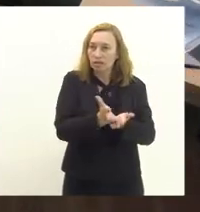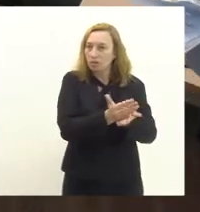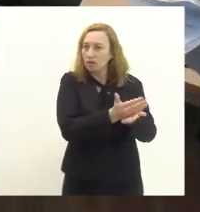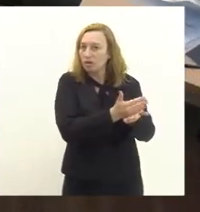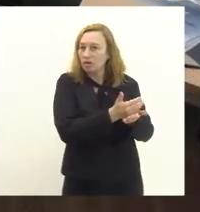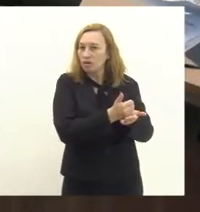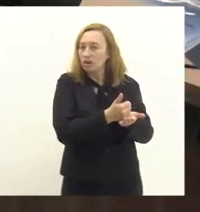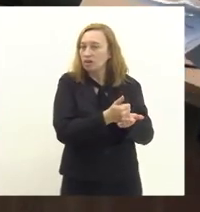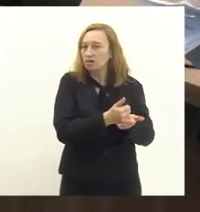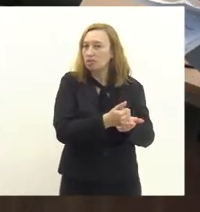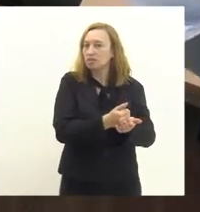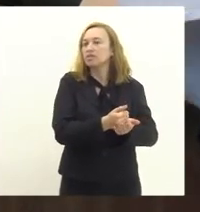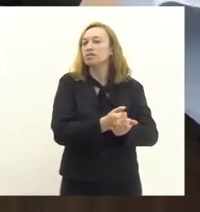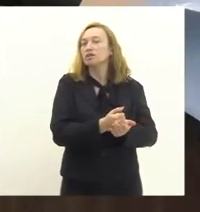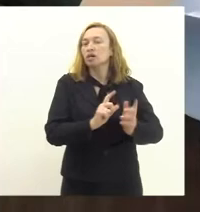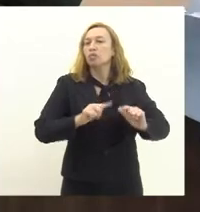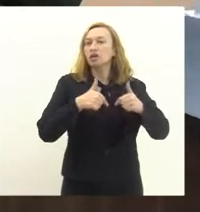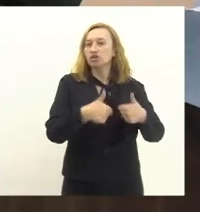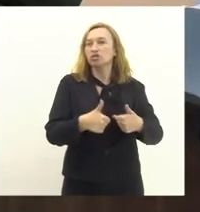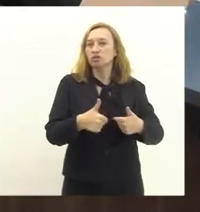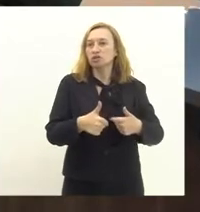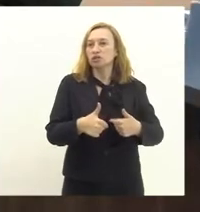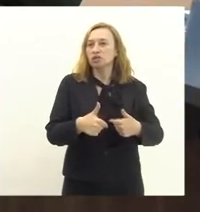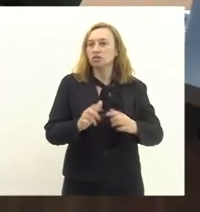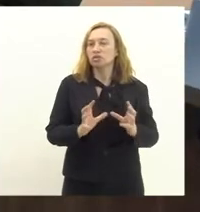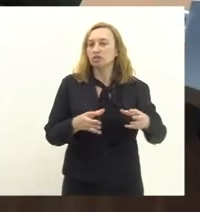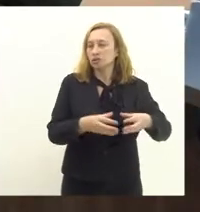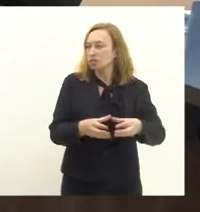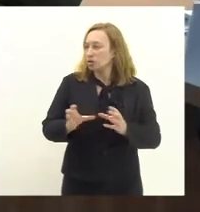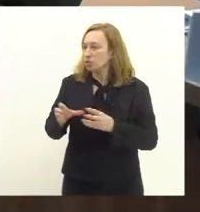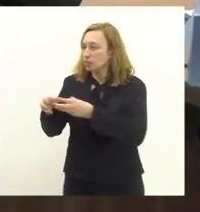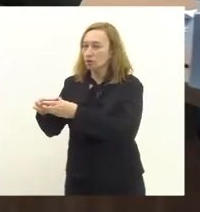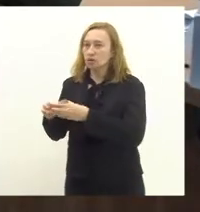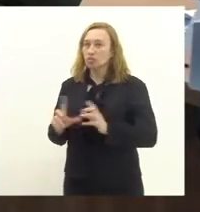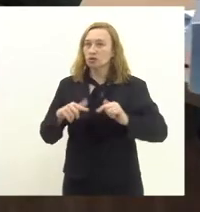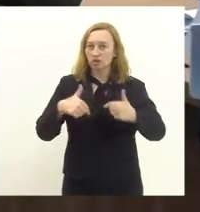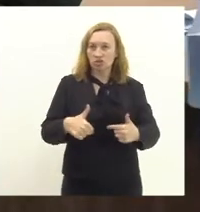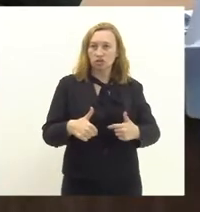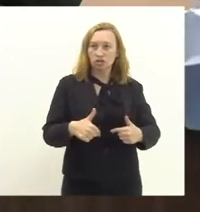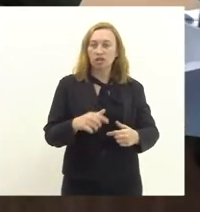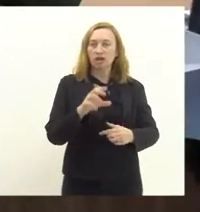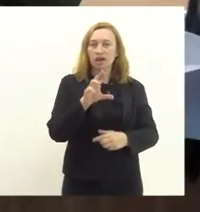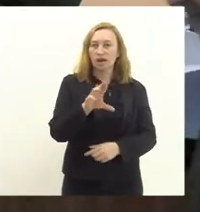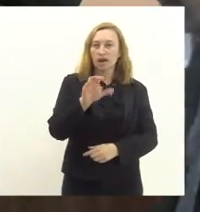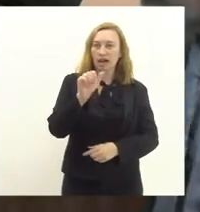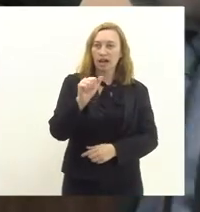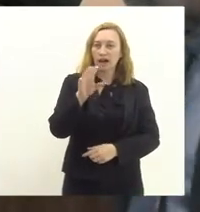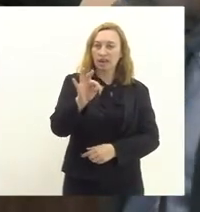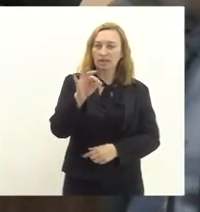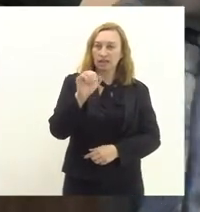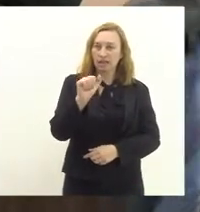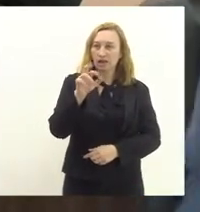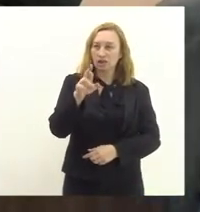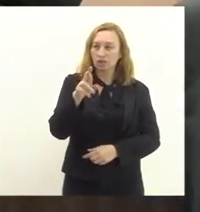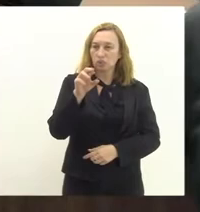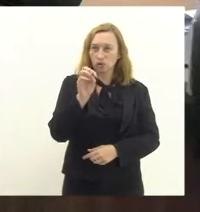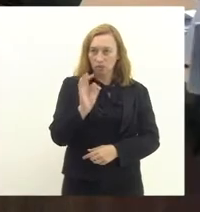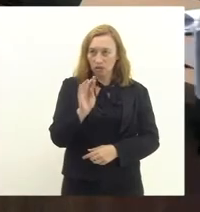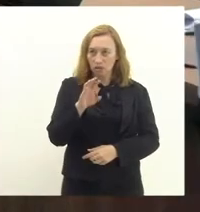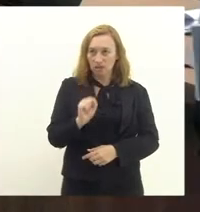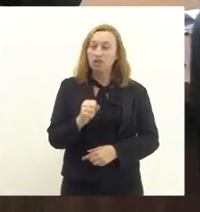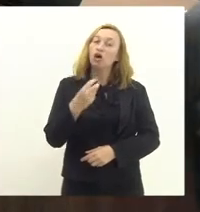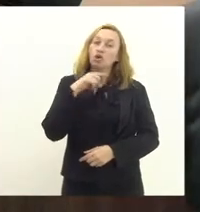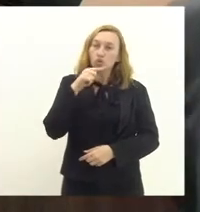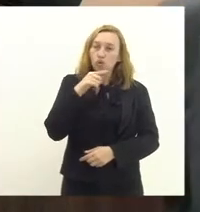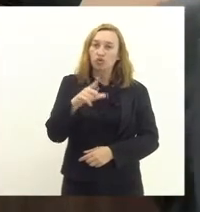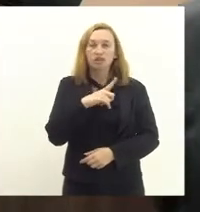precisamos ampliar o fomento, a ação das cooperativas, das ações das cooperativas de catadores. Fiquei com algumas